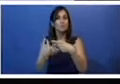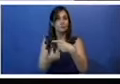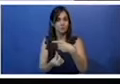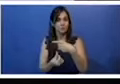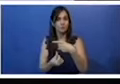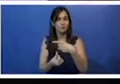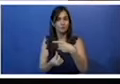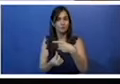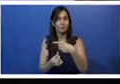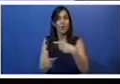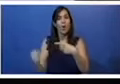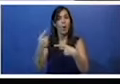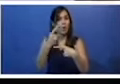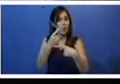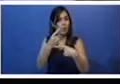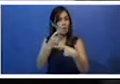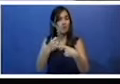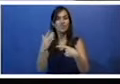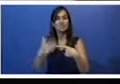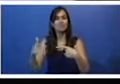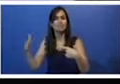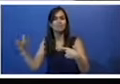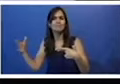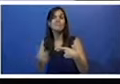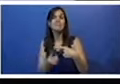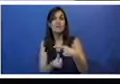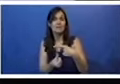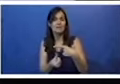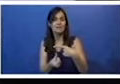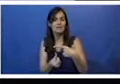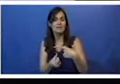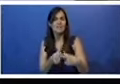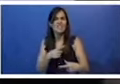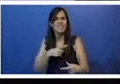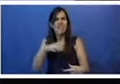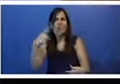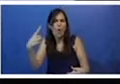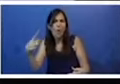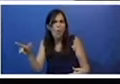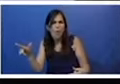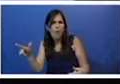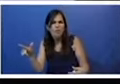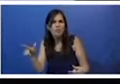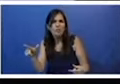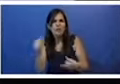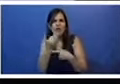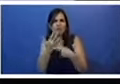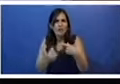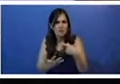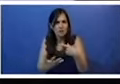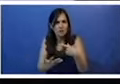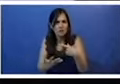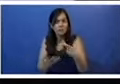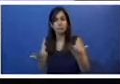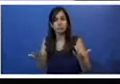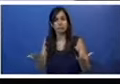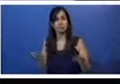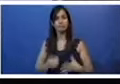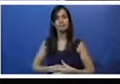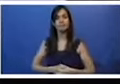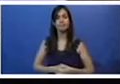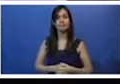uma parte de seis Será que tem alguma outra fração que representa uma parte dessa